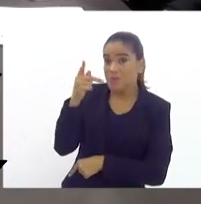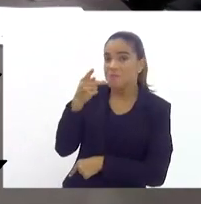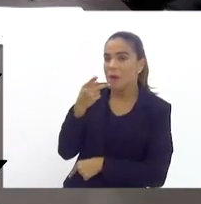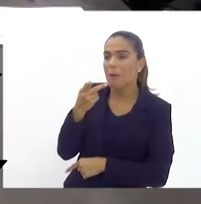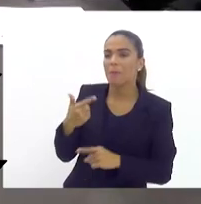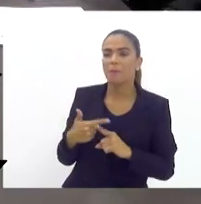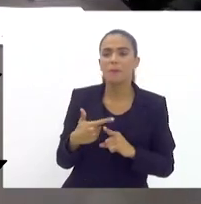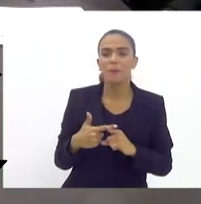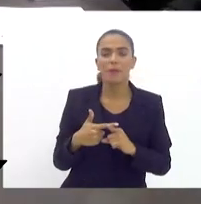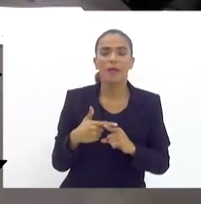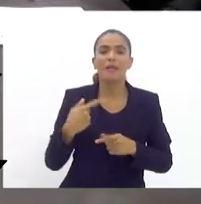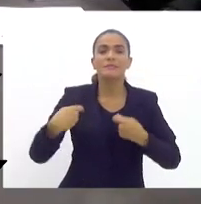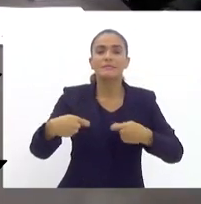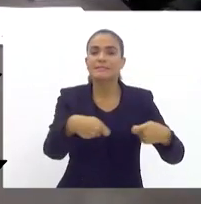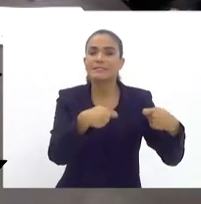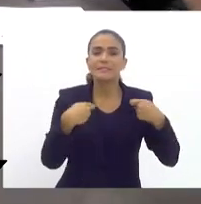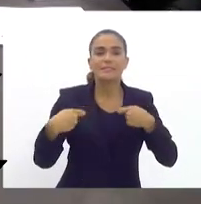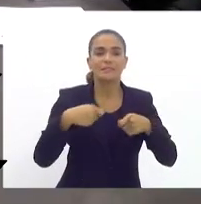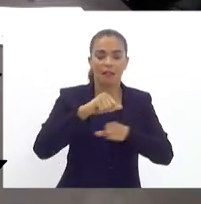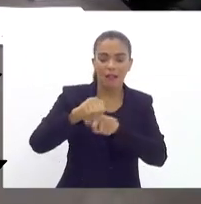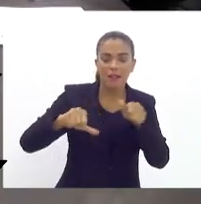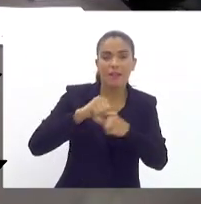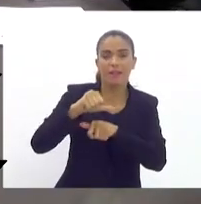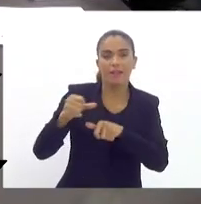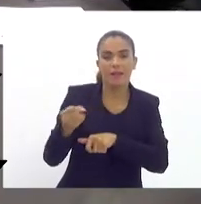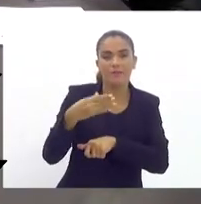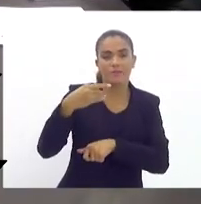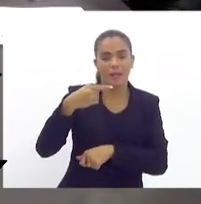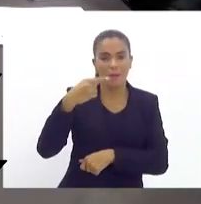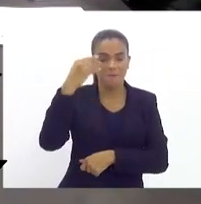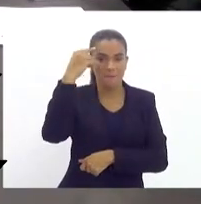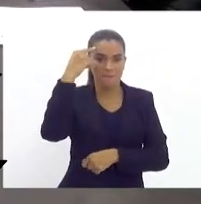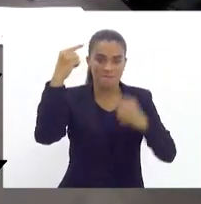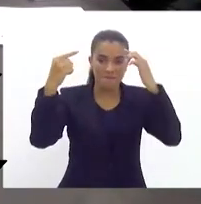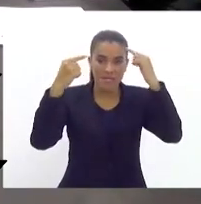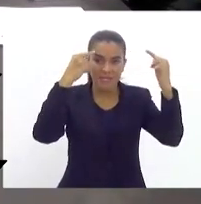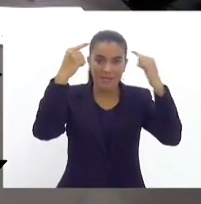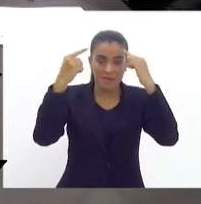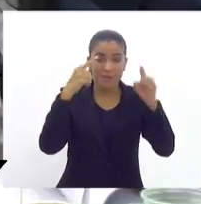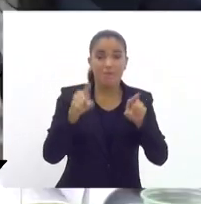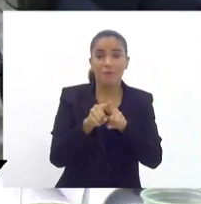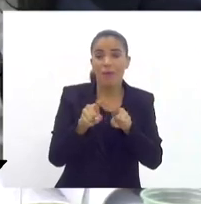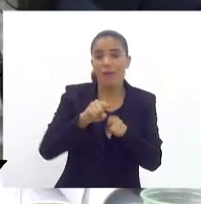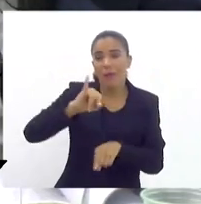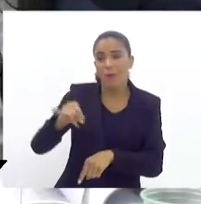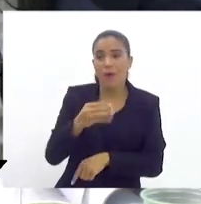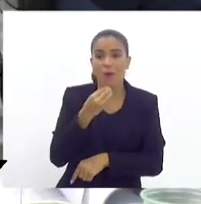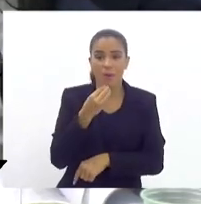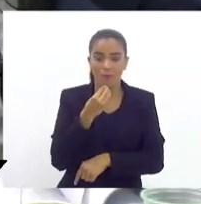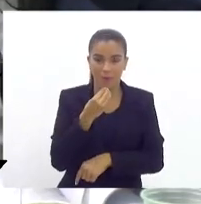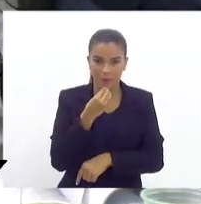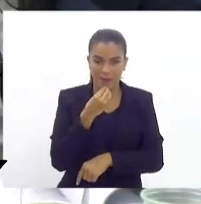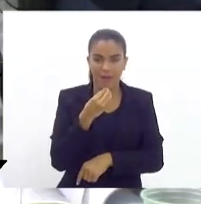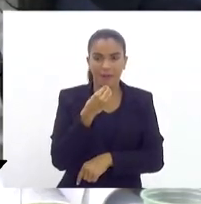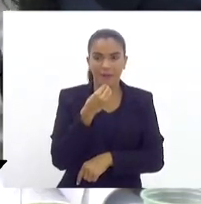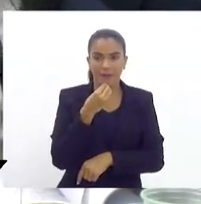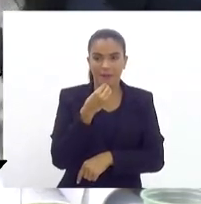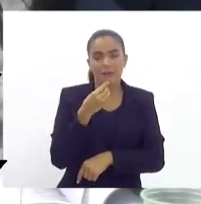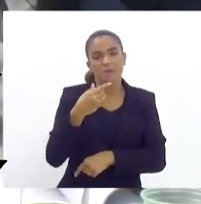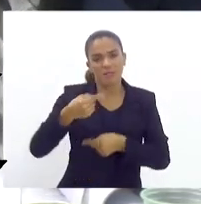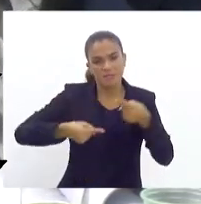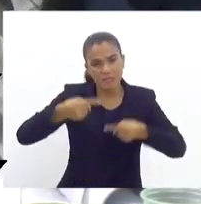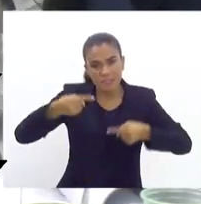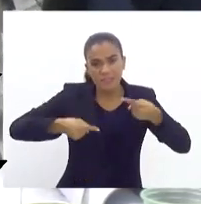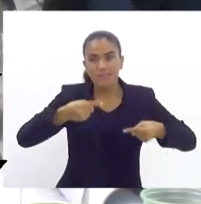dessa necessidade de a gente atualizar os pensamentos. E eu acho que é inclusive, uma oportunidade de se fazer essa